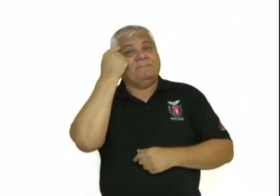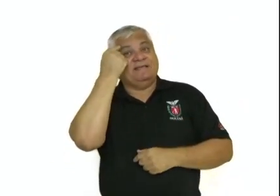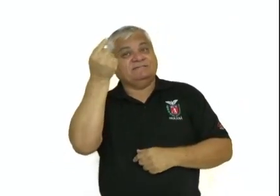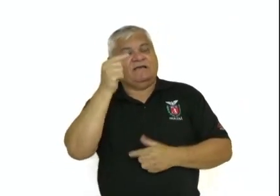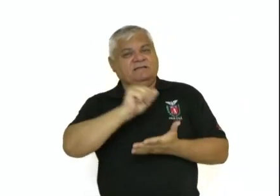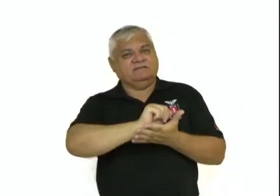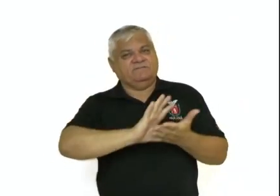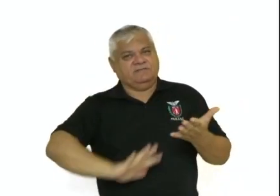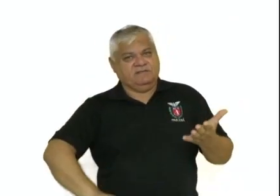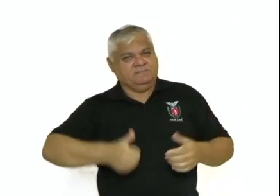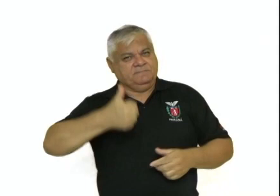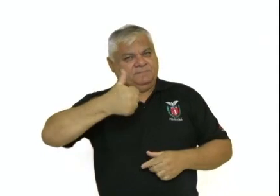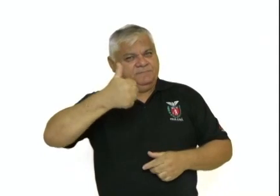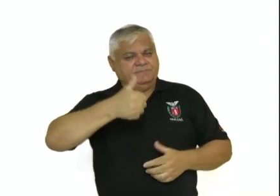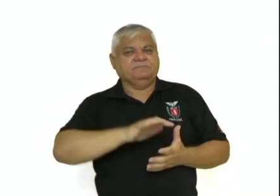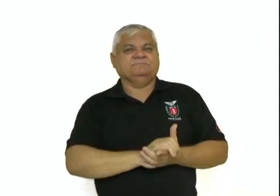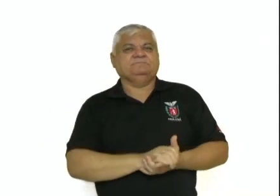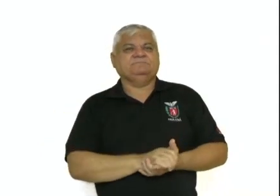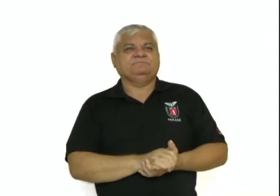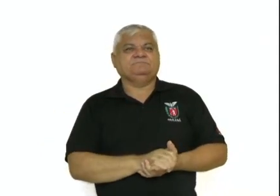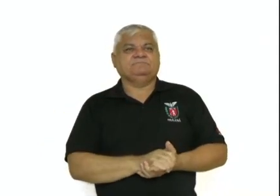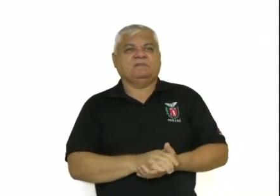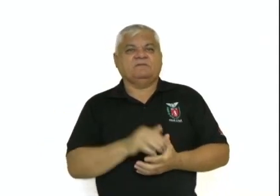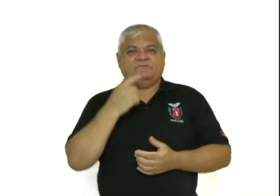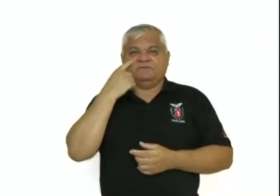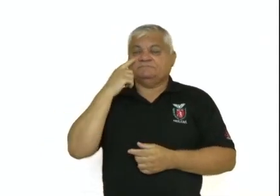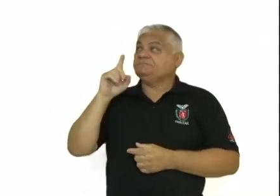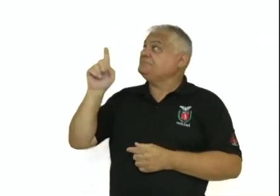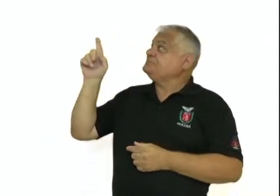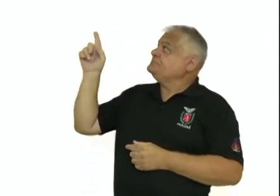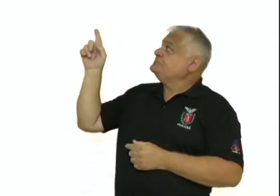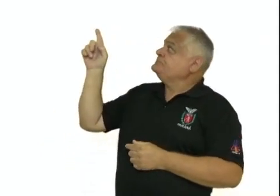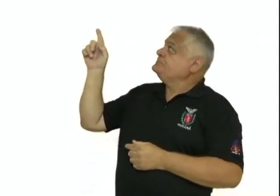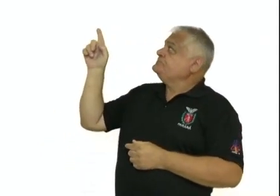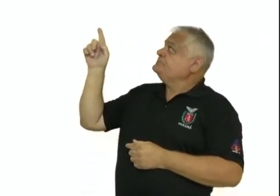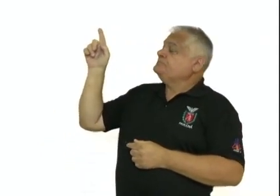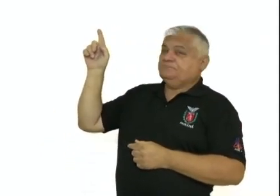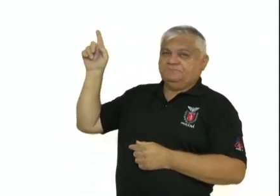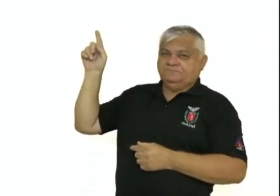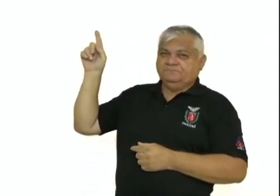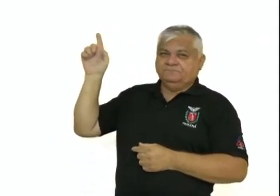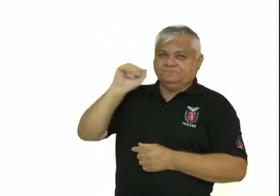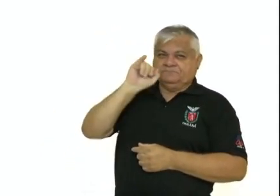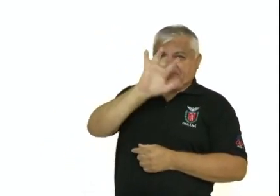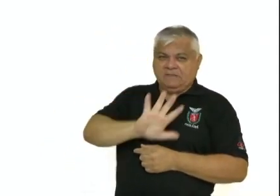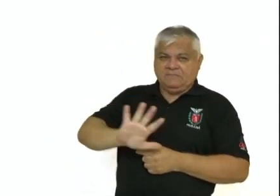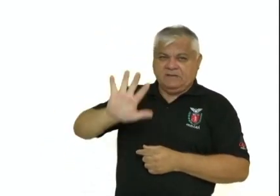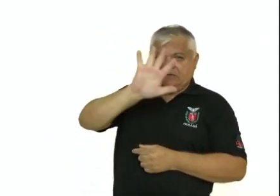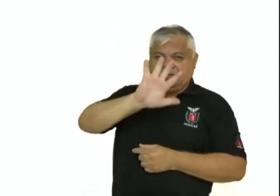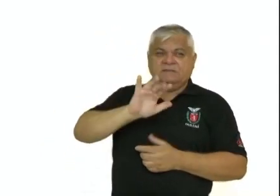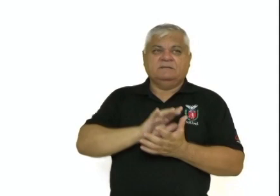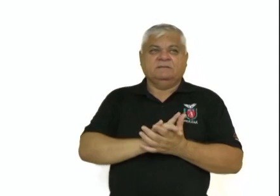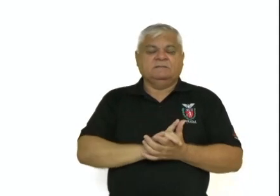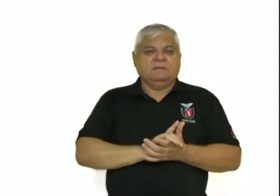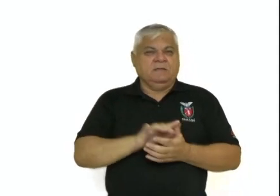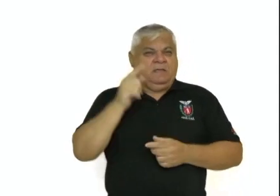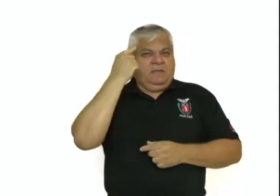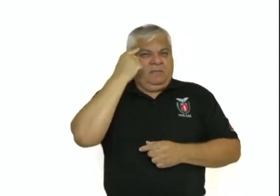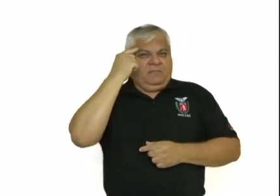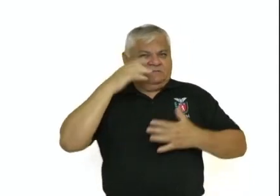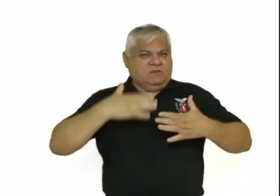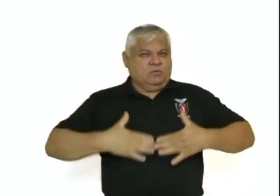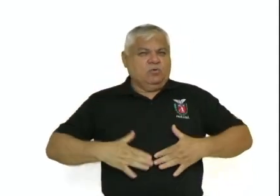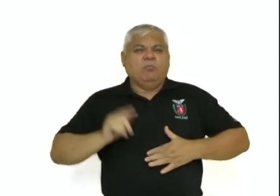nossa primeira atividade. Então, observem as imagens. Será possível pensarmos o corpo de outra